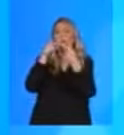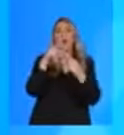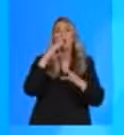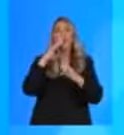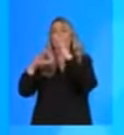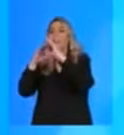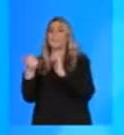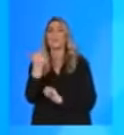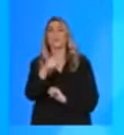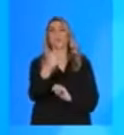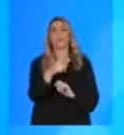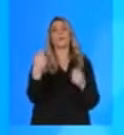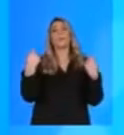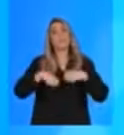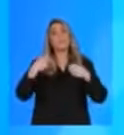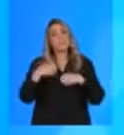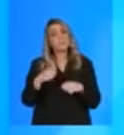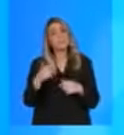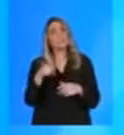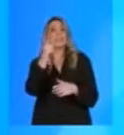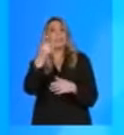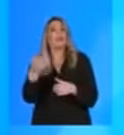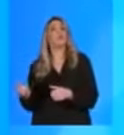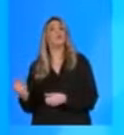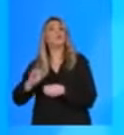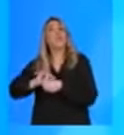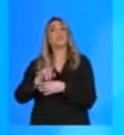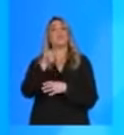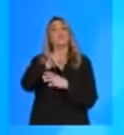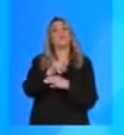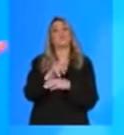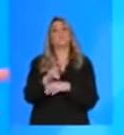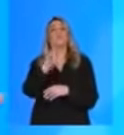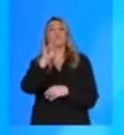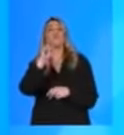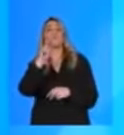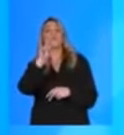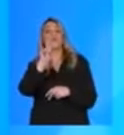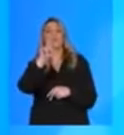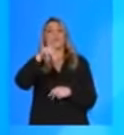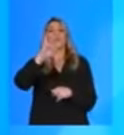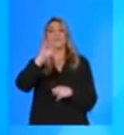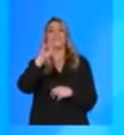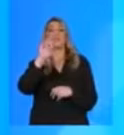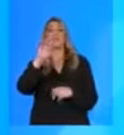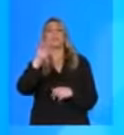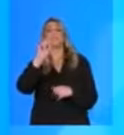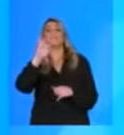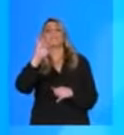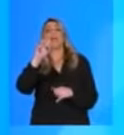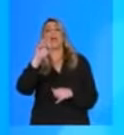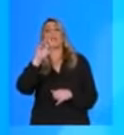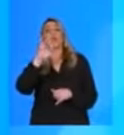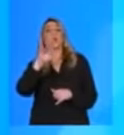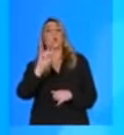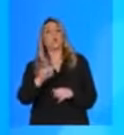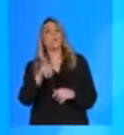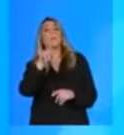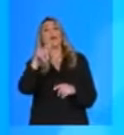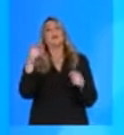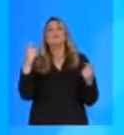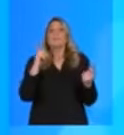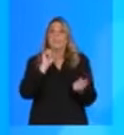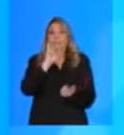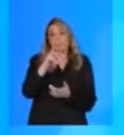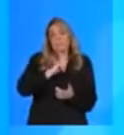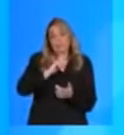com os centros universitários para que participem de todo esse sistema e também caso ainda assim haja necessidade de mais leitos